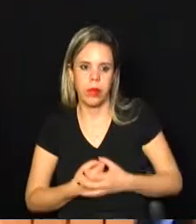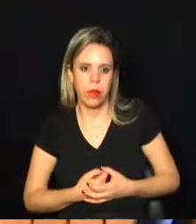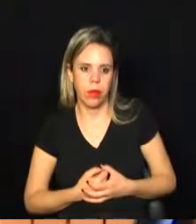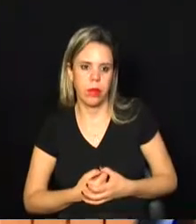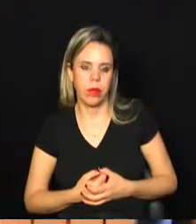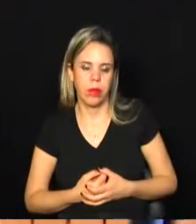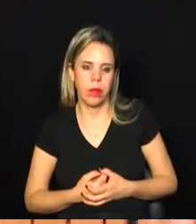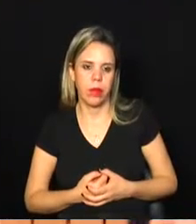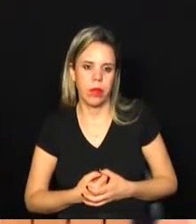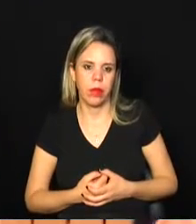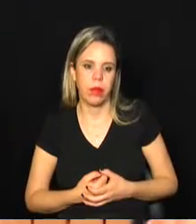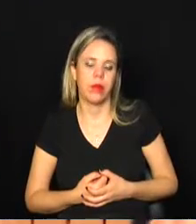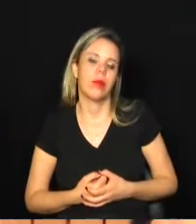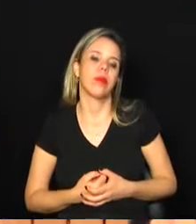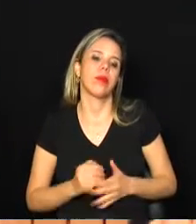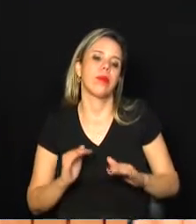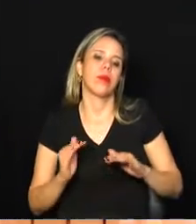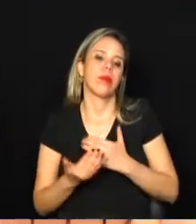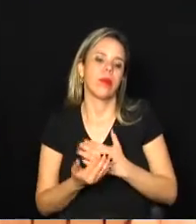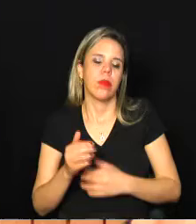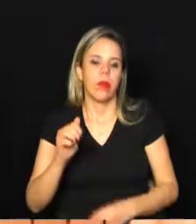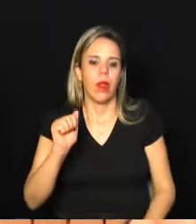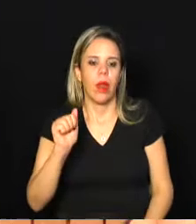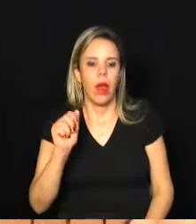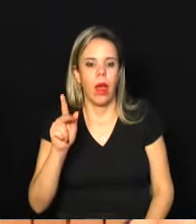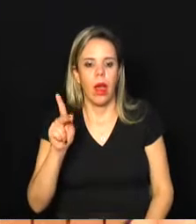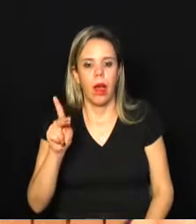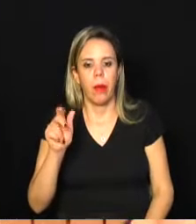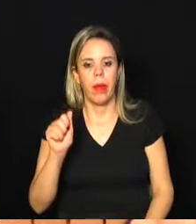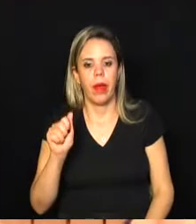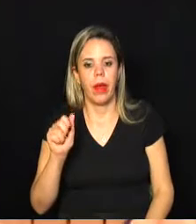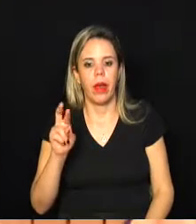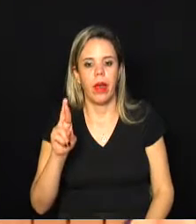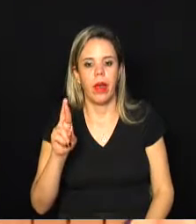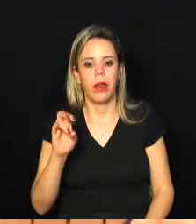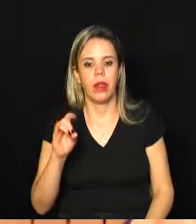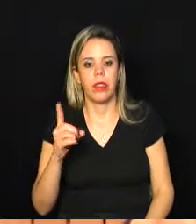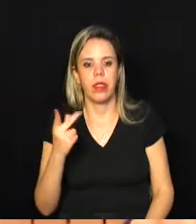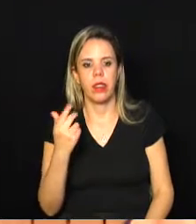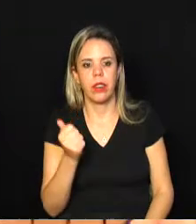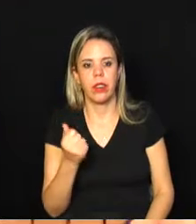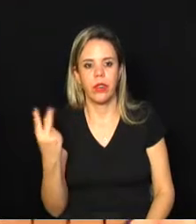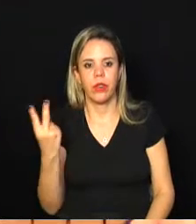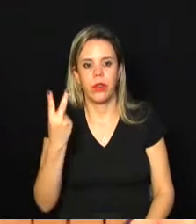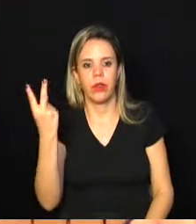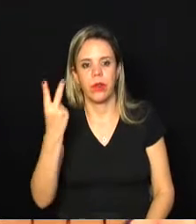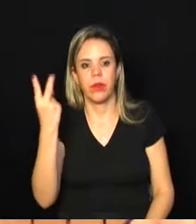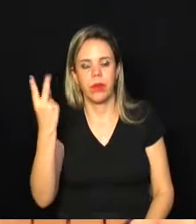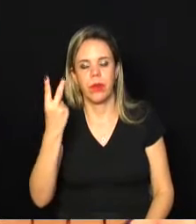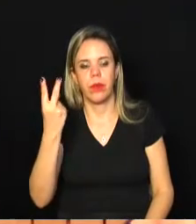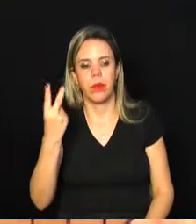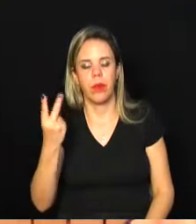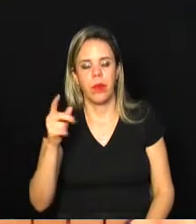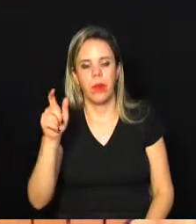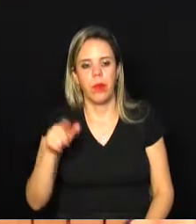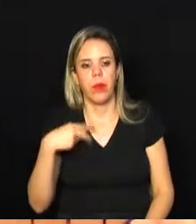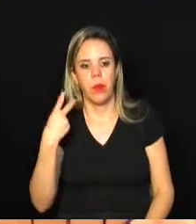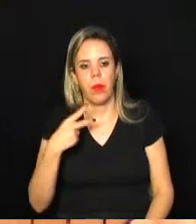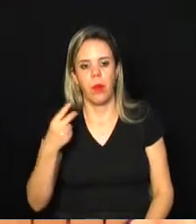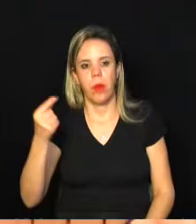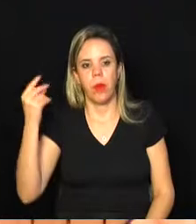na região da Aparecidinha então fica aqui meus cumprimentos meu reconhecimento como o vereador mais